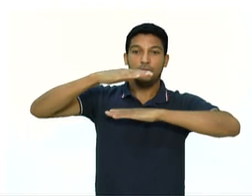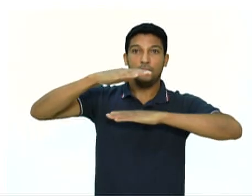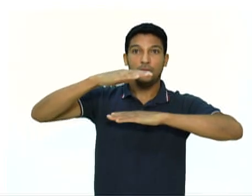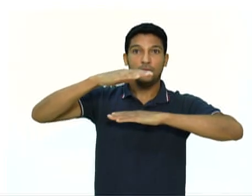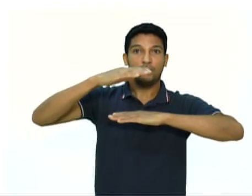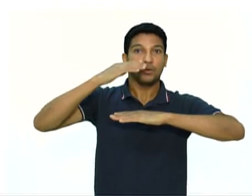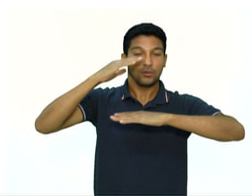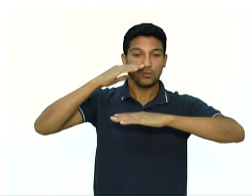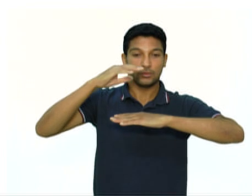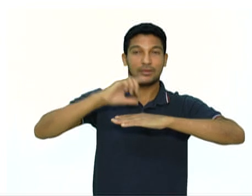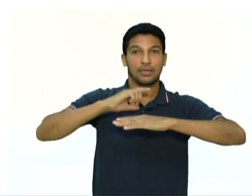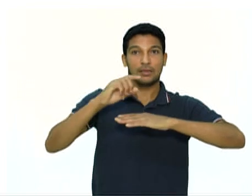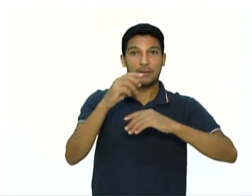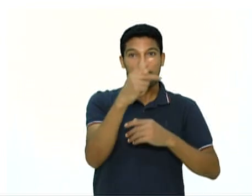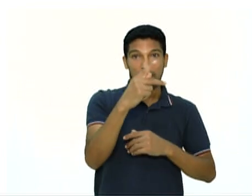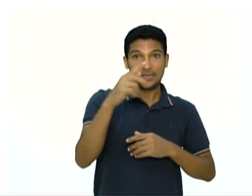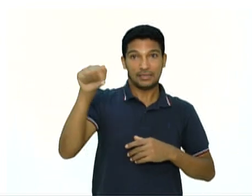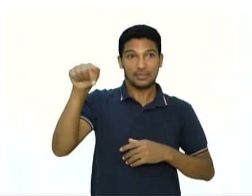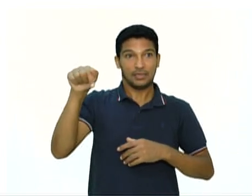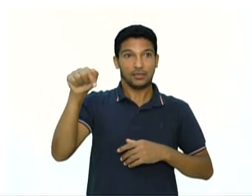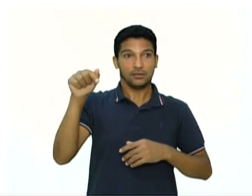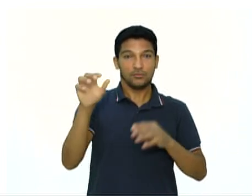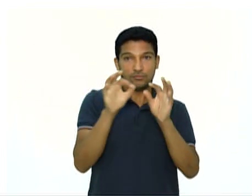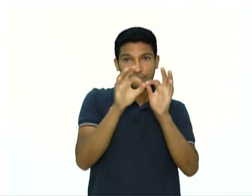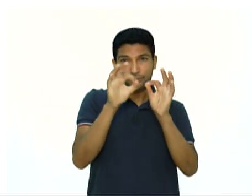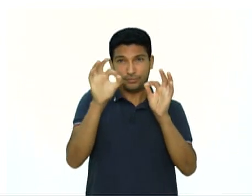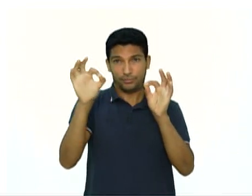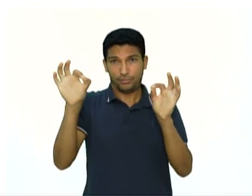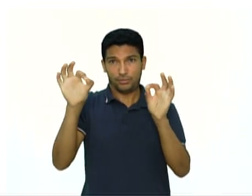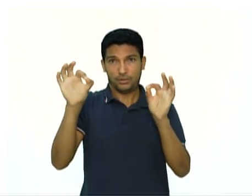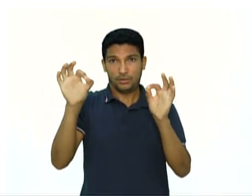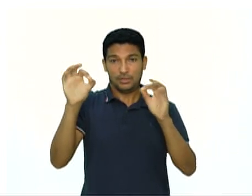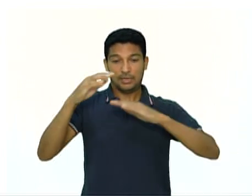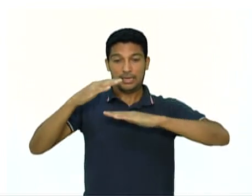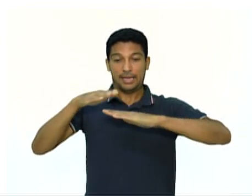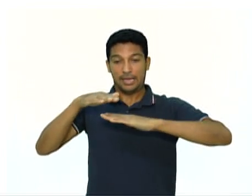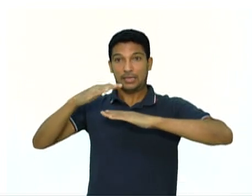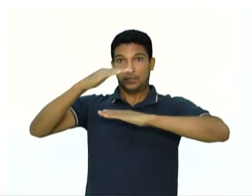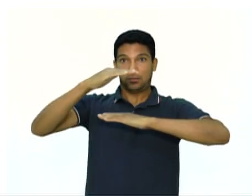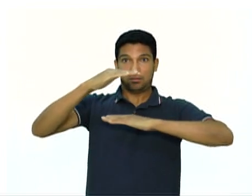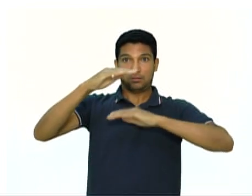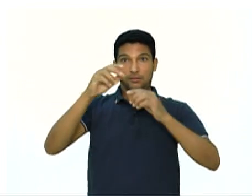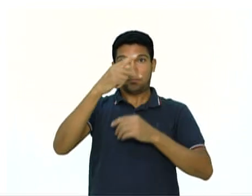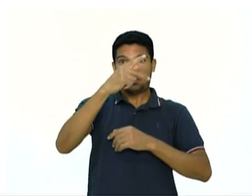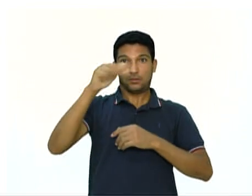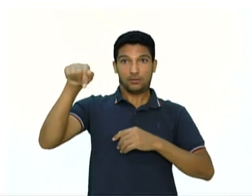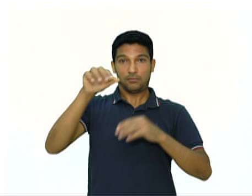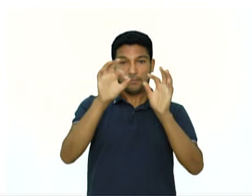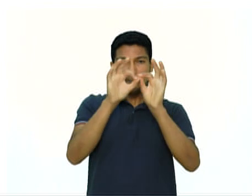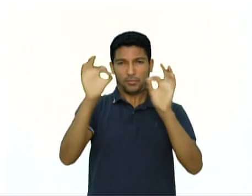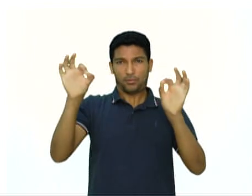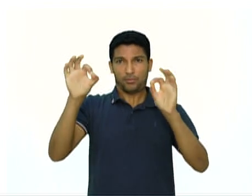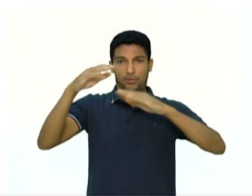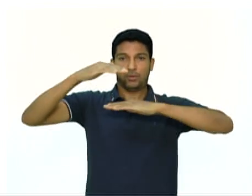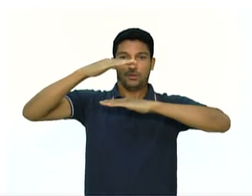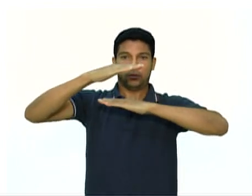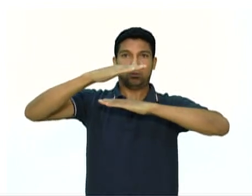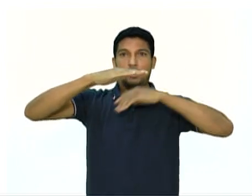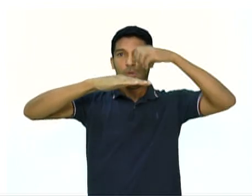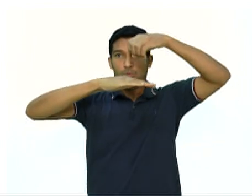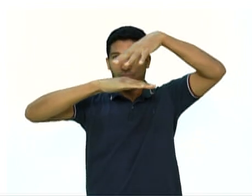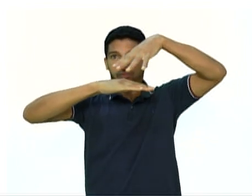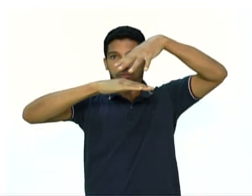PQ sobre o plano alfa, que não tem pontos em comum com PQ, sempre é um segmento